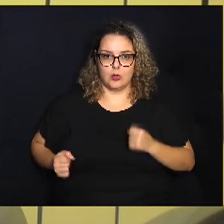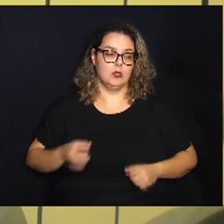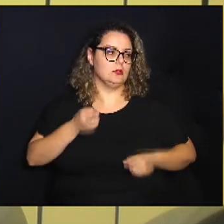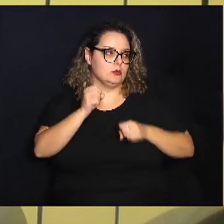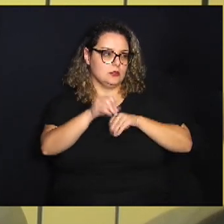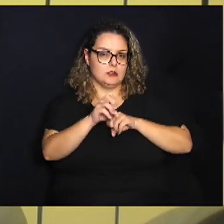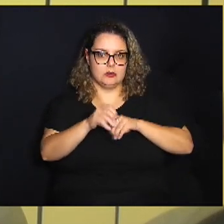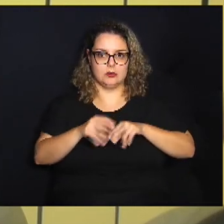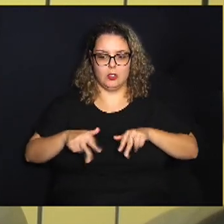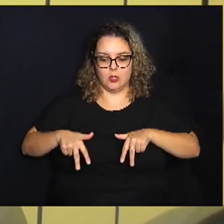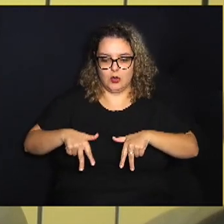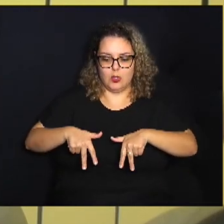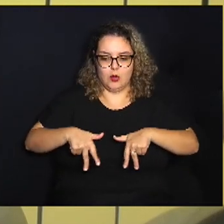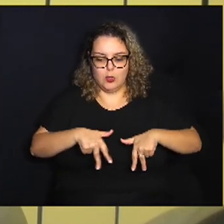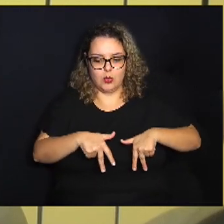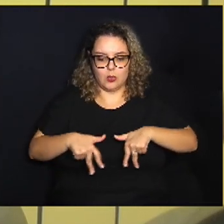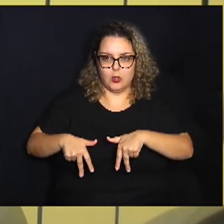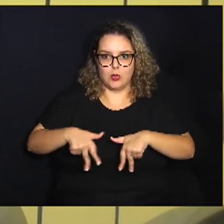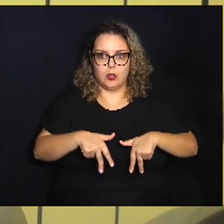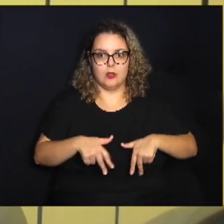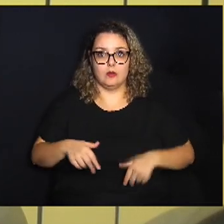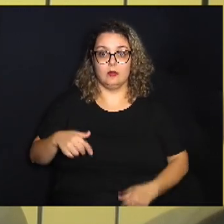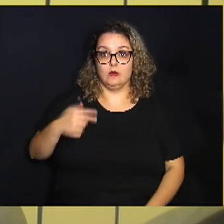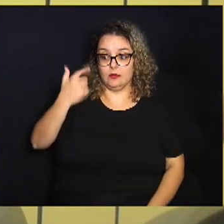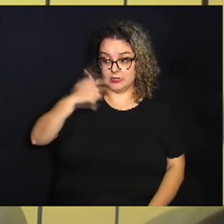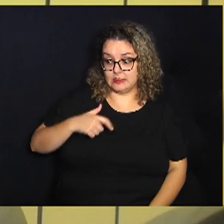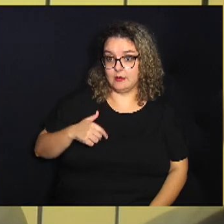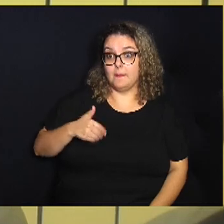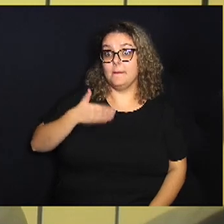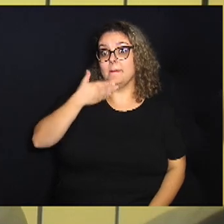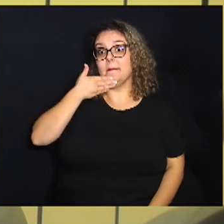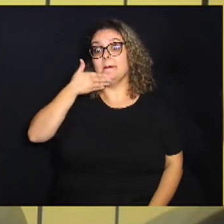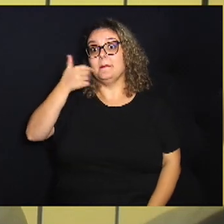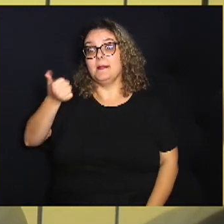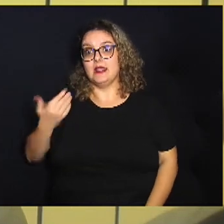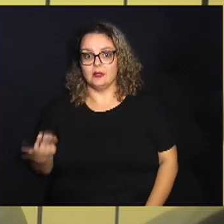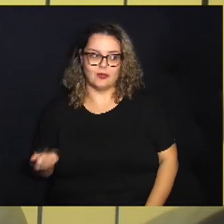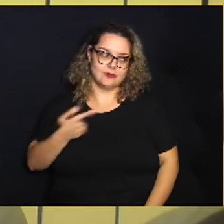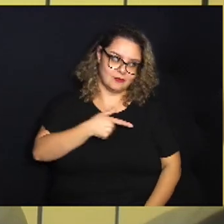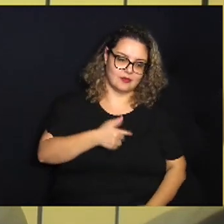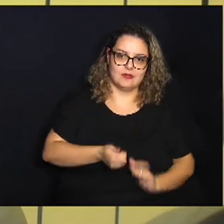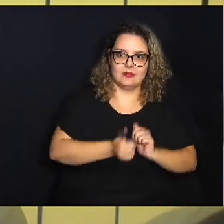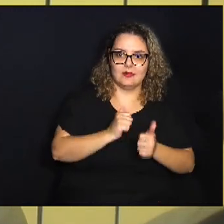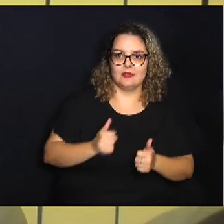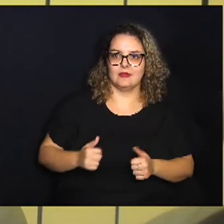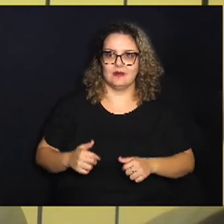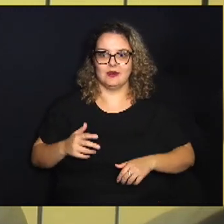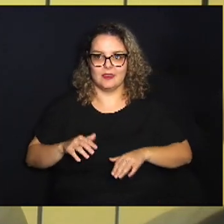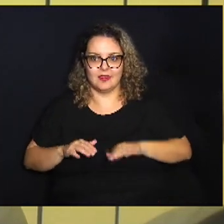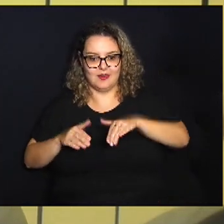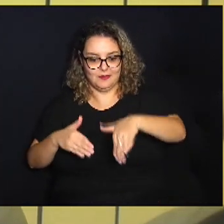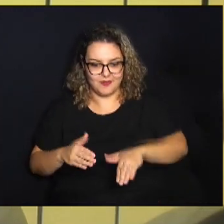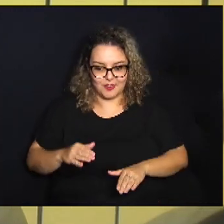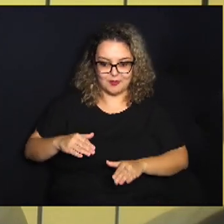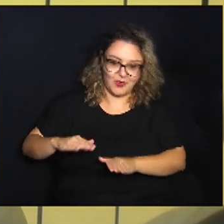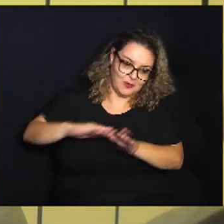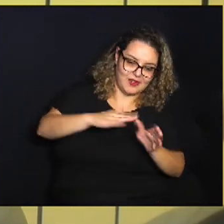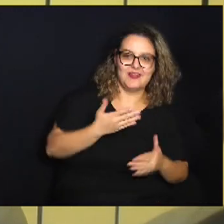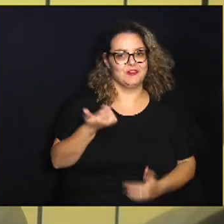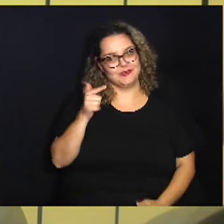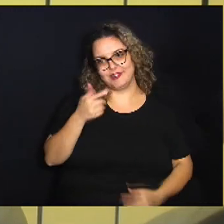Então você tem que estar mais bem condicionado do que o atleta. Você não pode estar afogado ali, aí buraco, lombada, curva, não